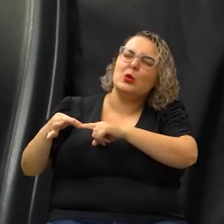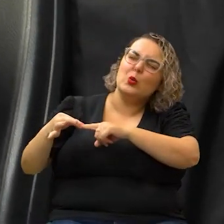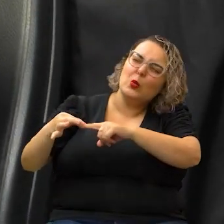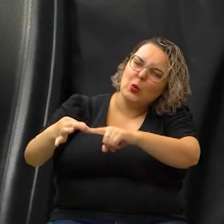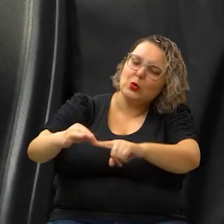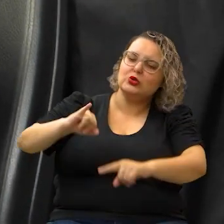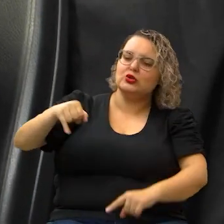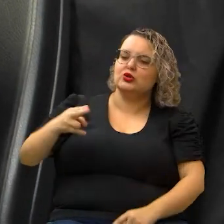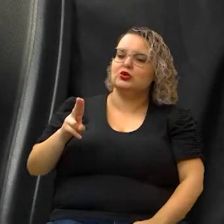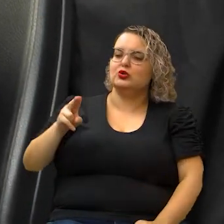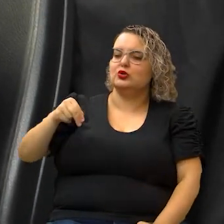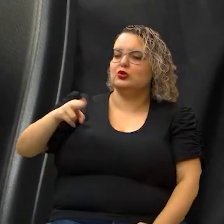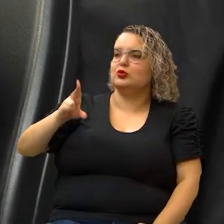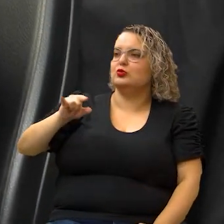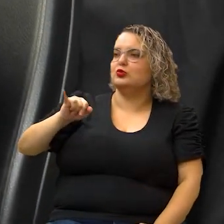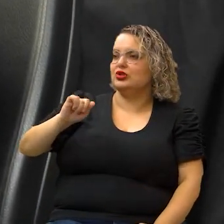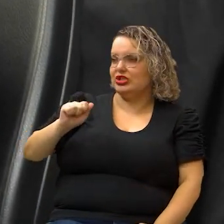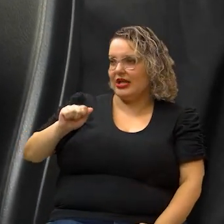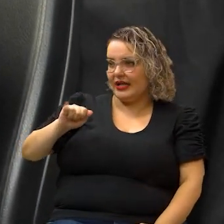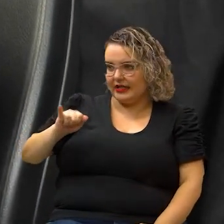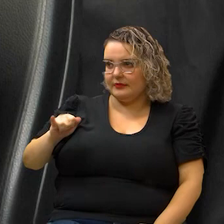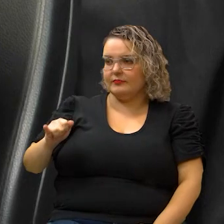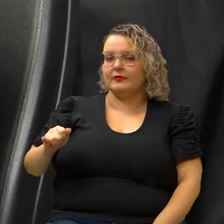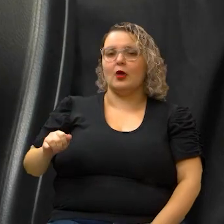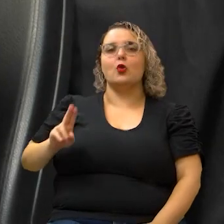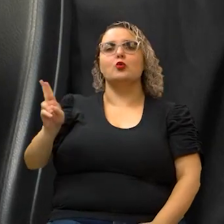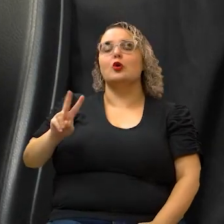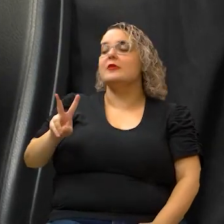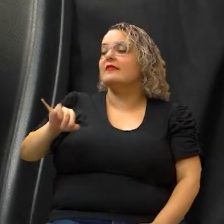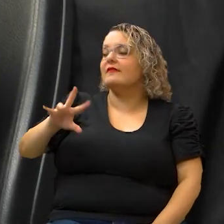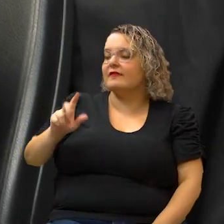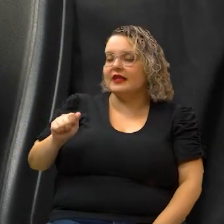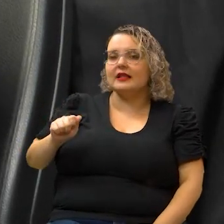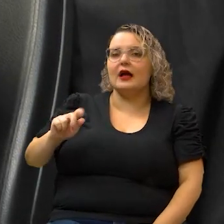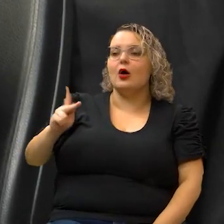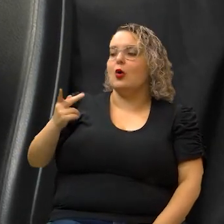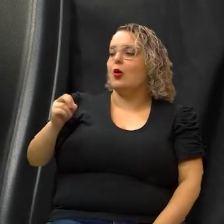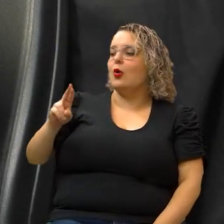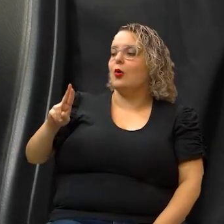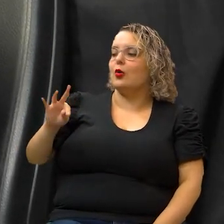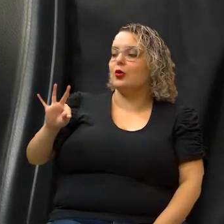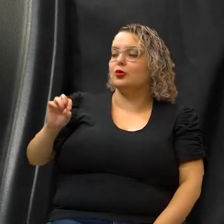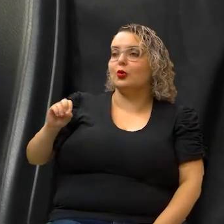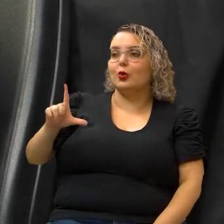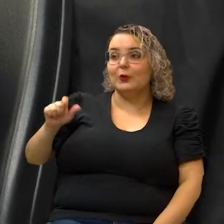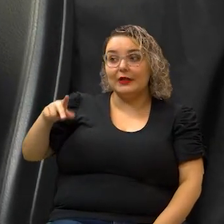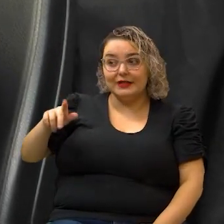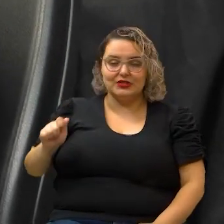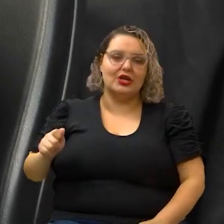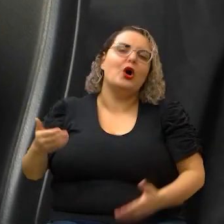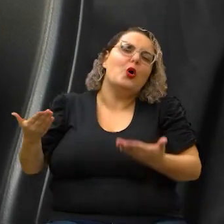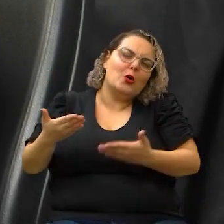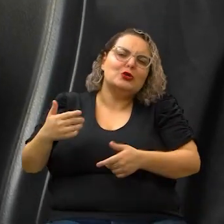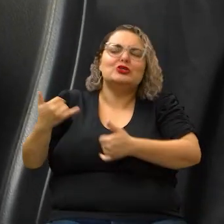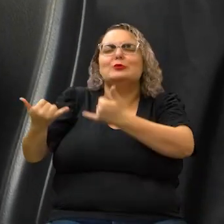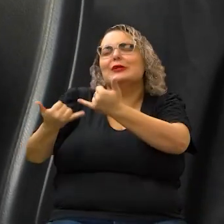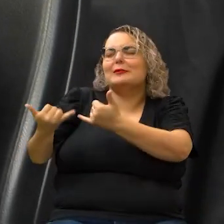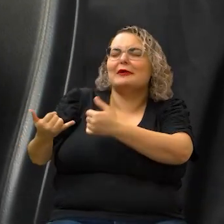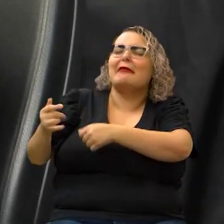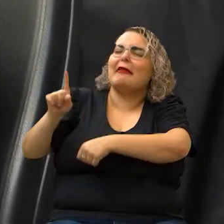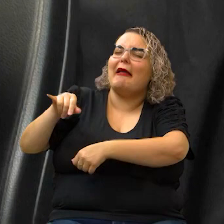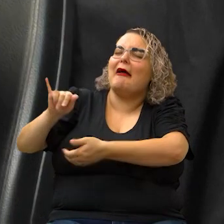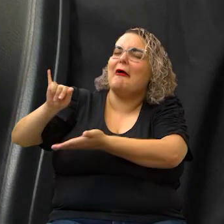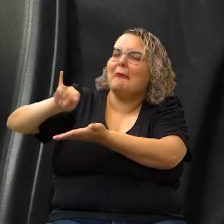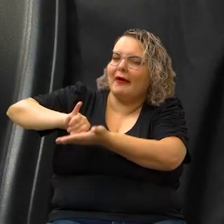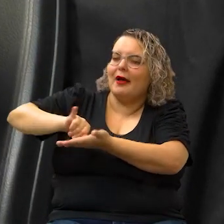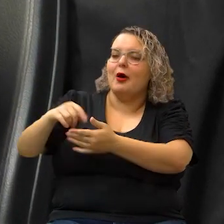Jundiaí, chamado Vila Hortolândia. Hoje a gente brinca que a Vila Hortolândia é a capital de Jundiaí, né? Porque o Paço Municipal